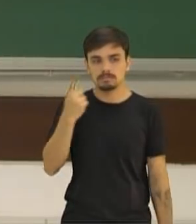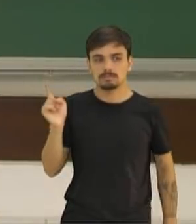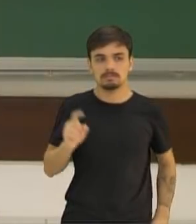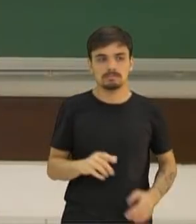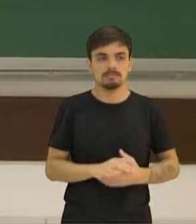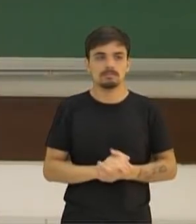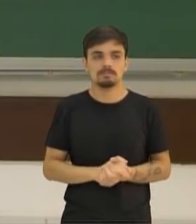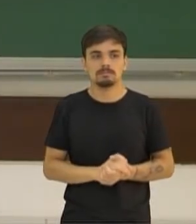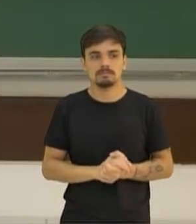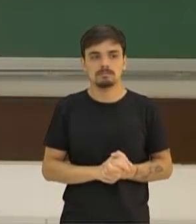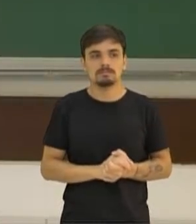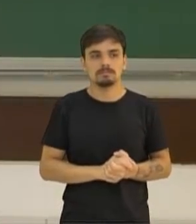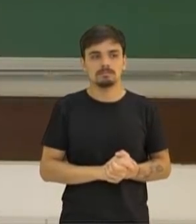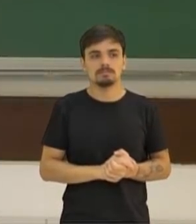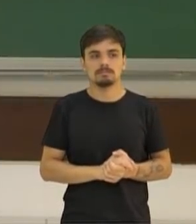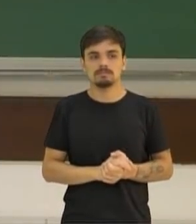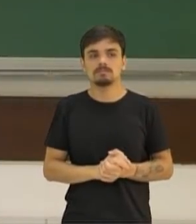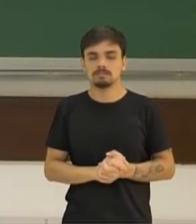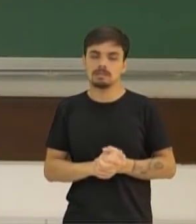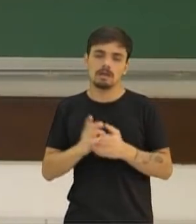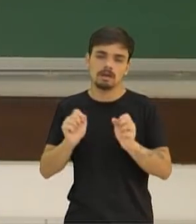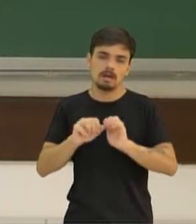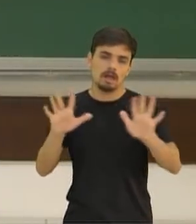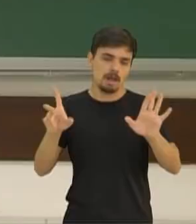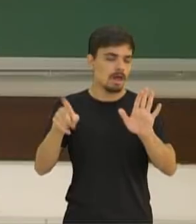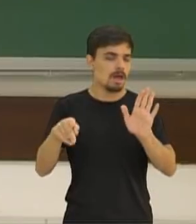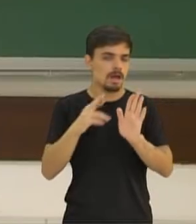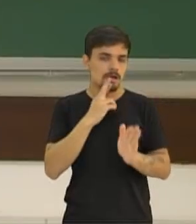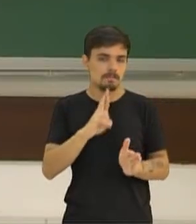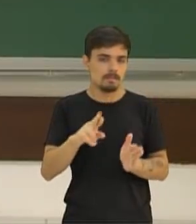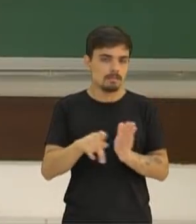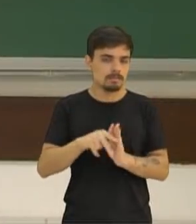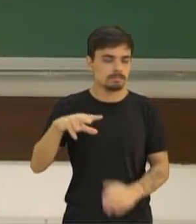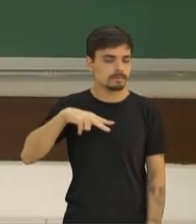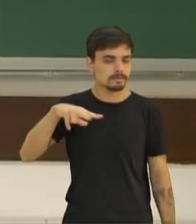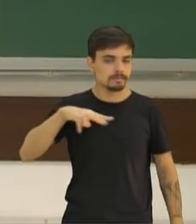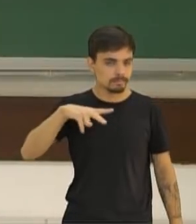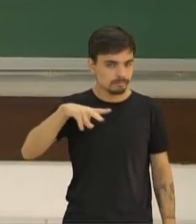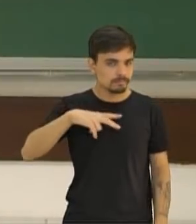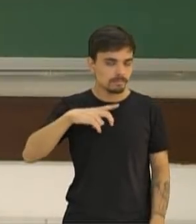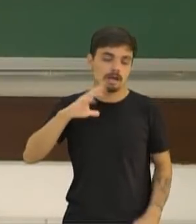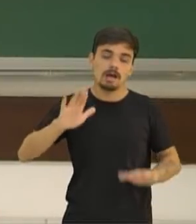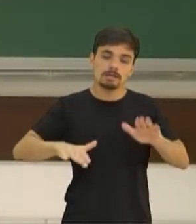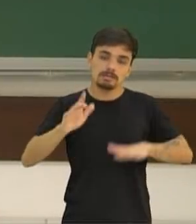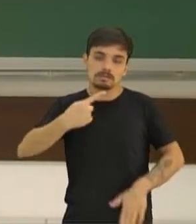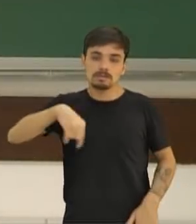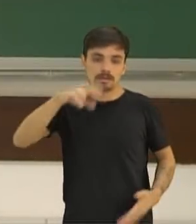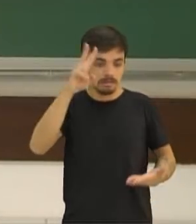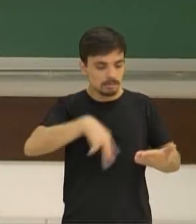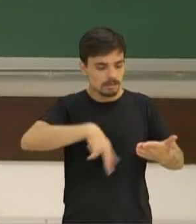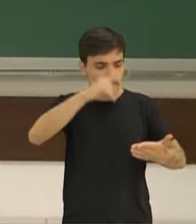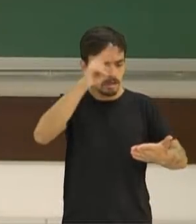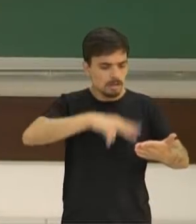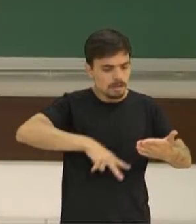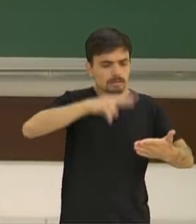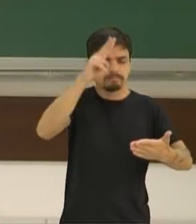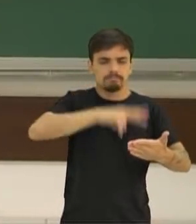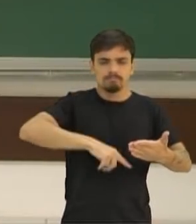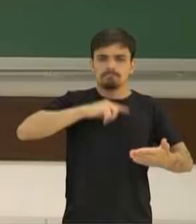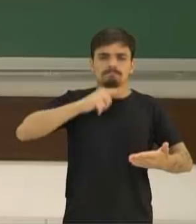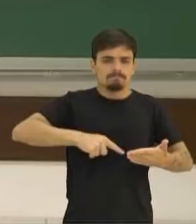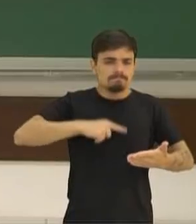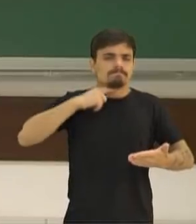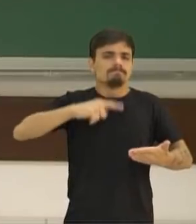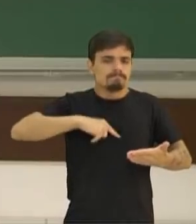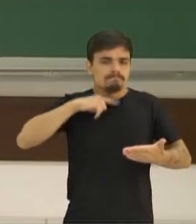vocês. Claro que se trata de uma resposta pessoal. Talvez você leu e não